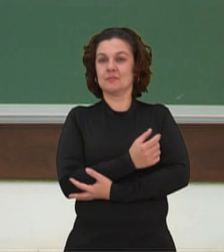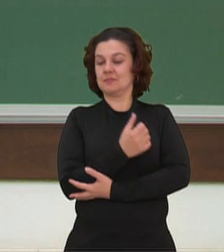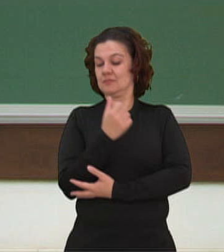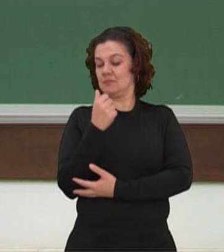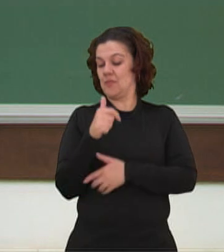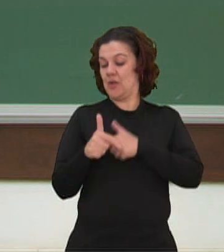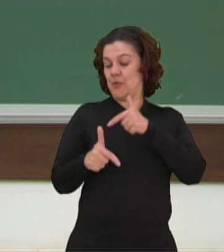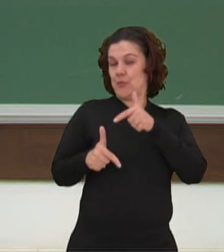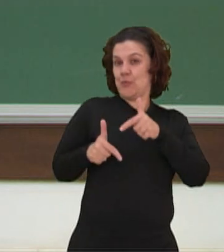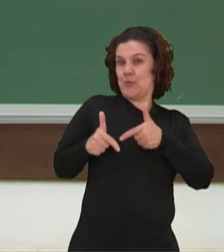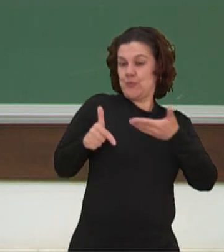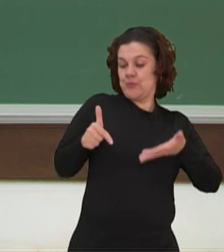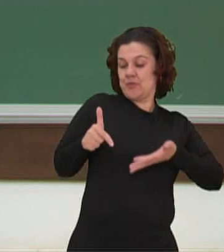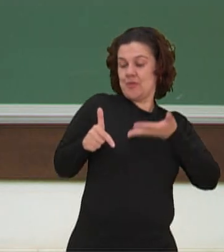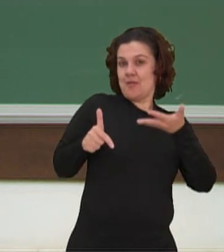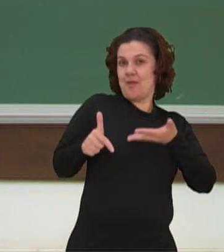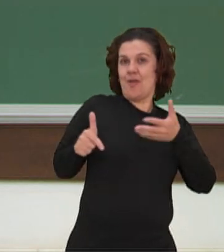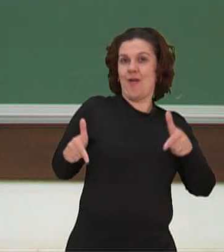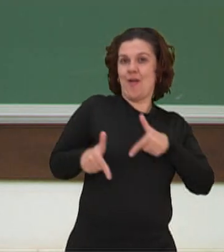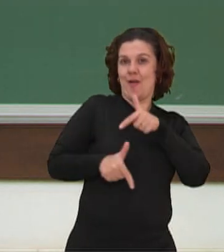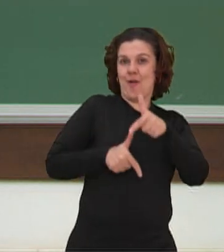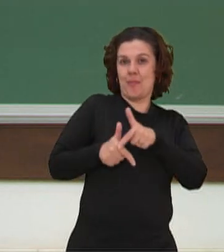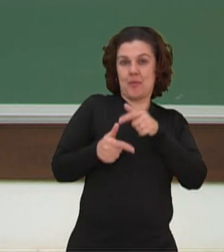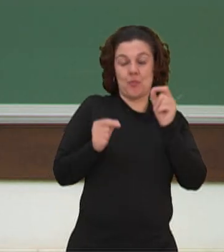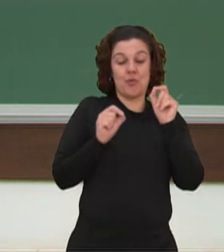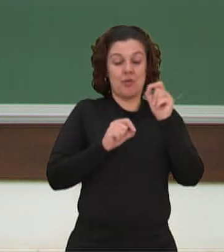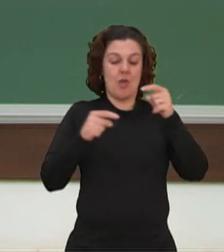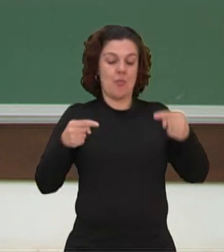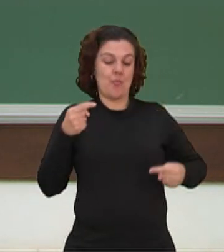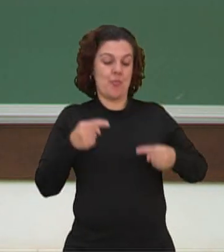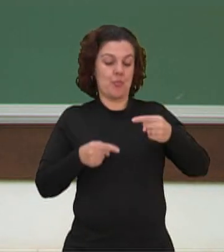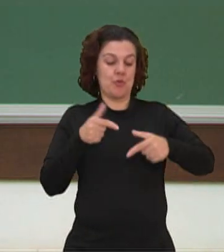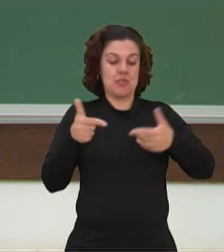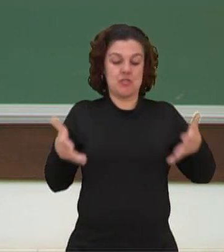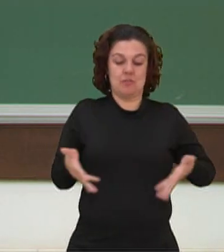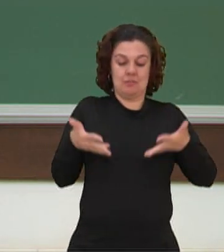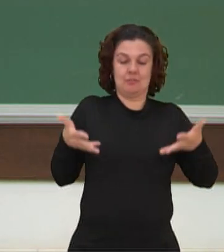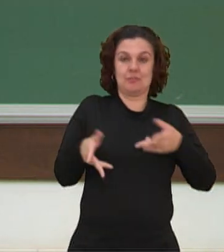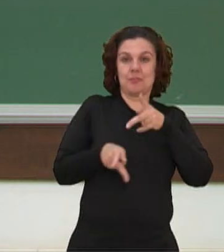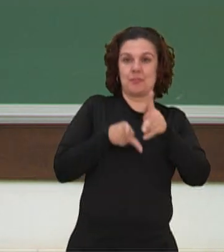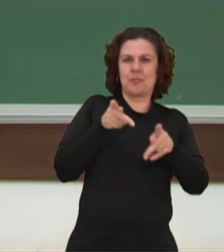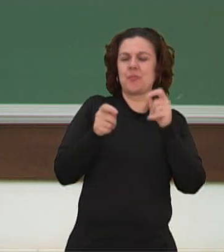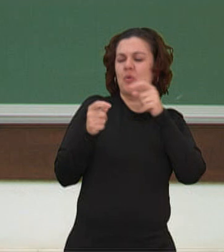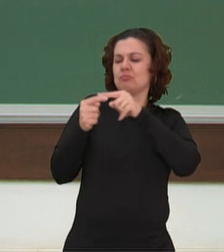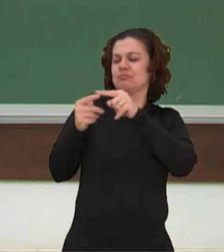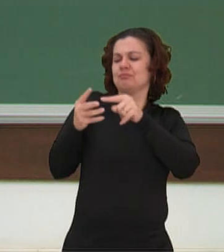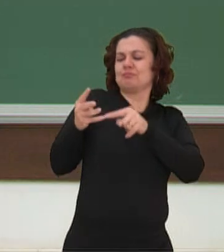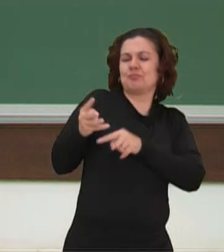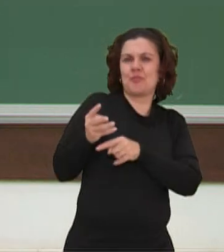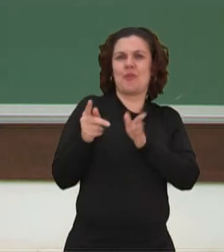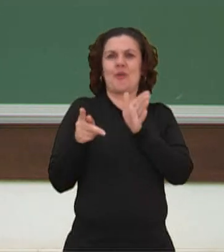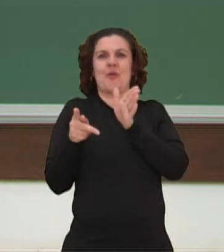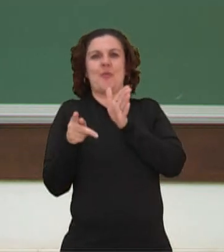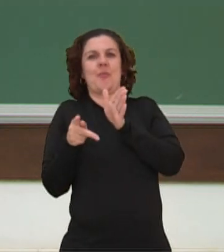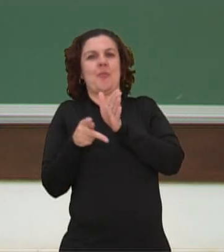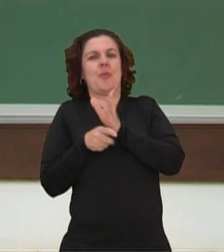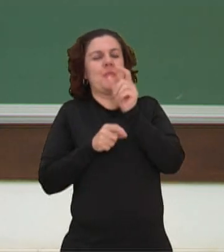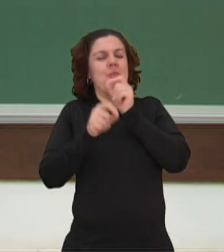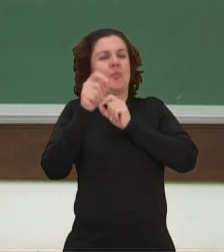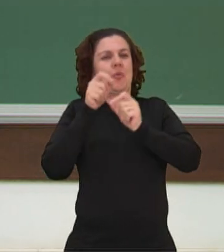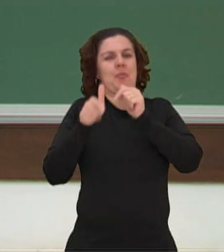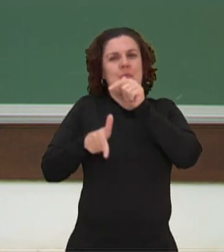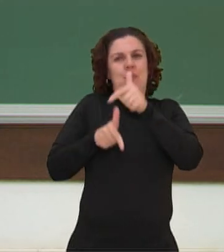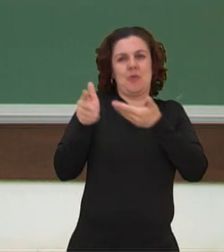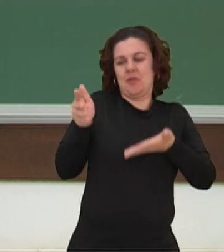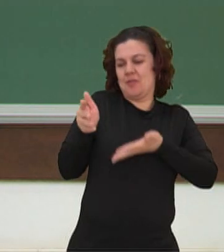O trabalhismo é a política populista do Getúlio Vargas. Quais as características desse trabalhismo